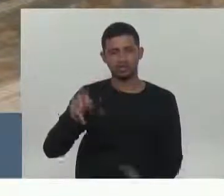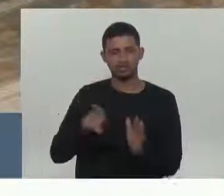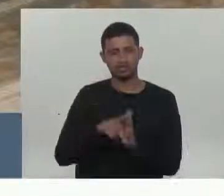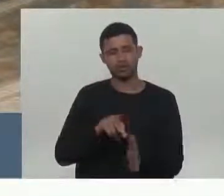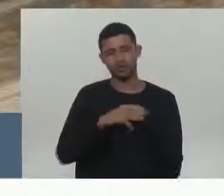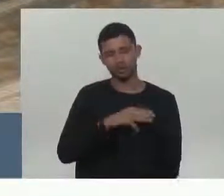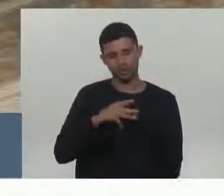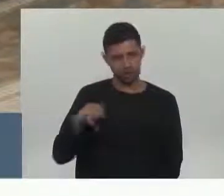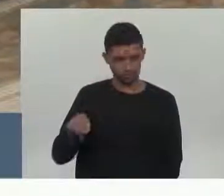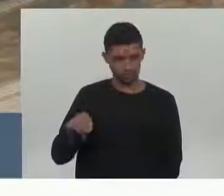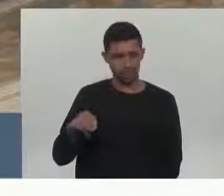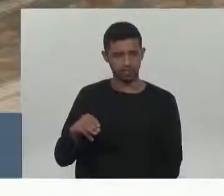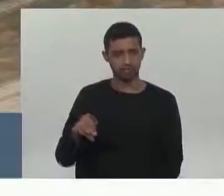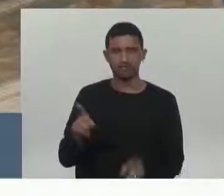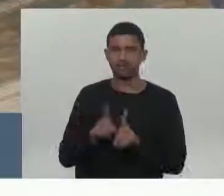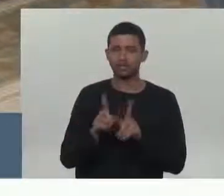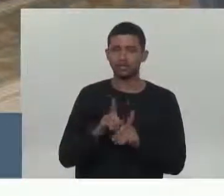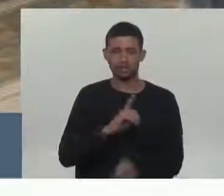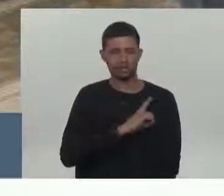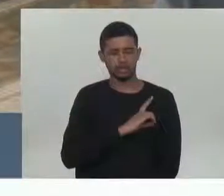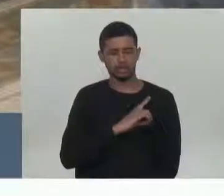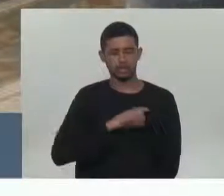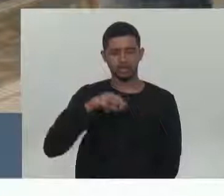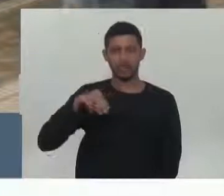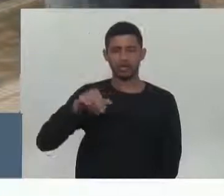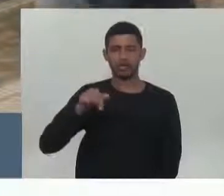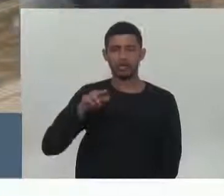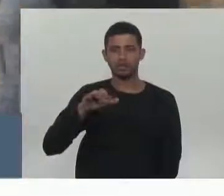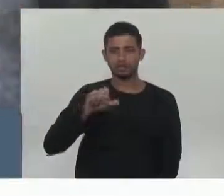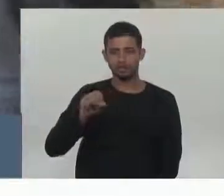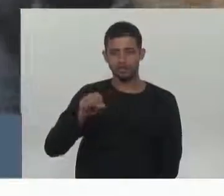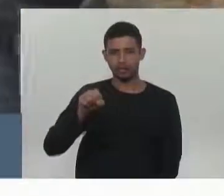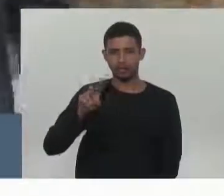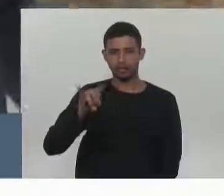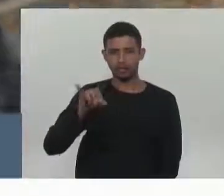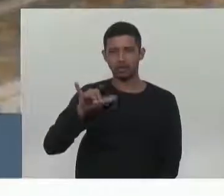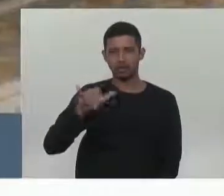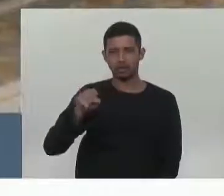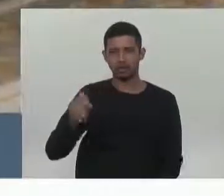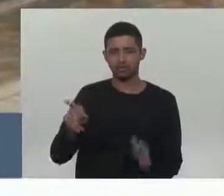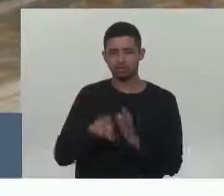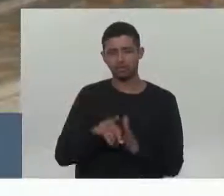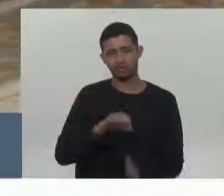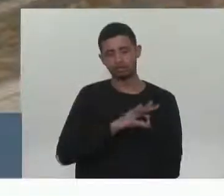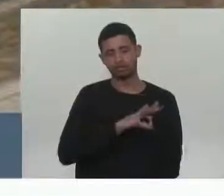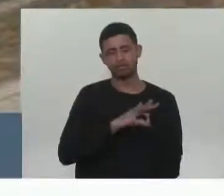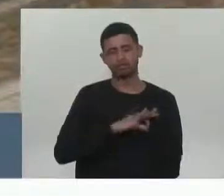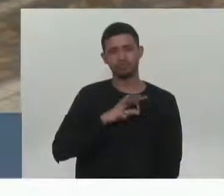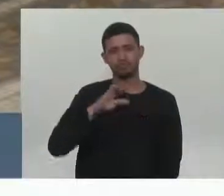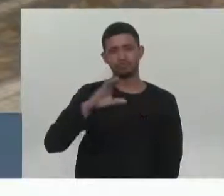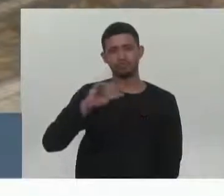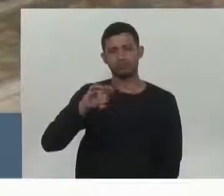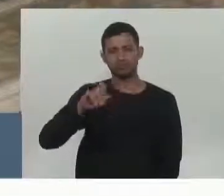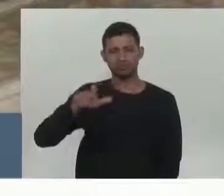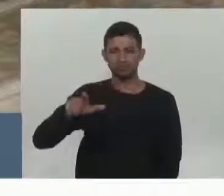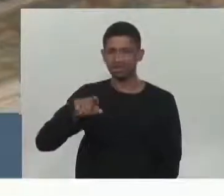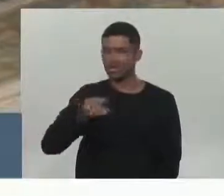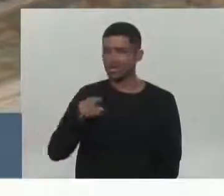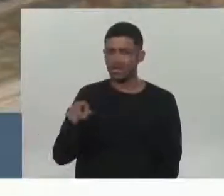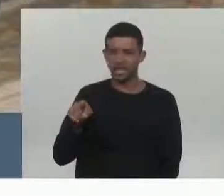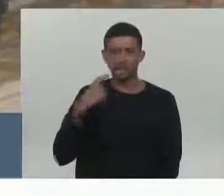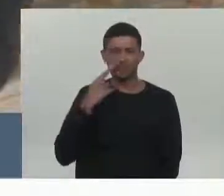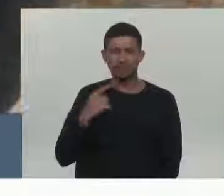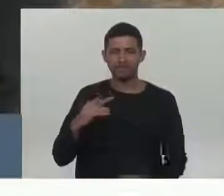parabenizar o delegado Marcos Vinícius, o secretário Marcos Vinícius, da Polícia Civil, pela belíssima condução